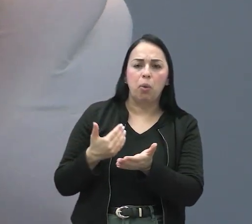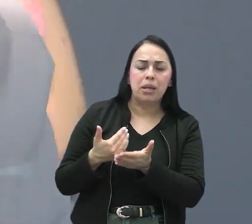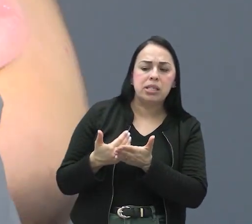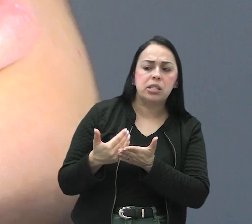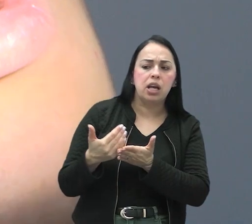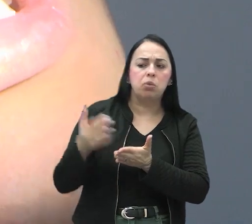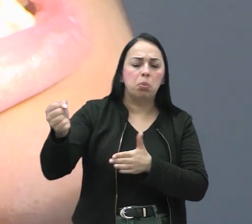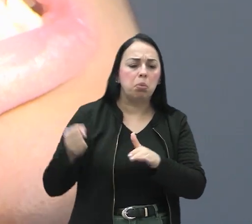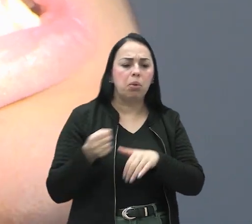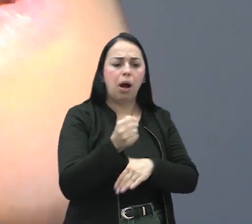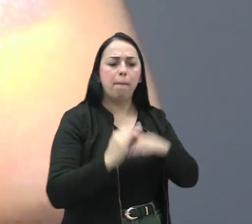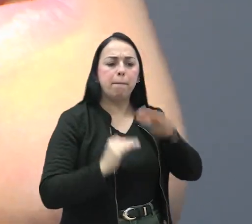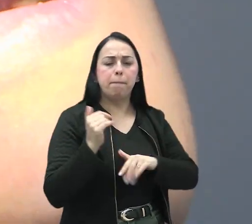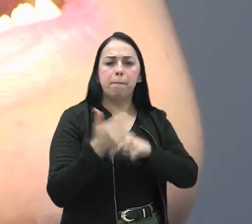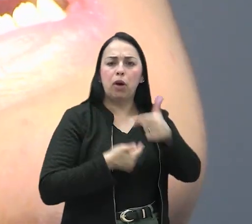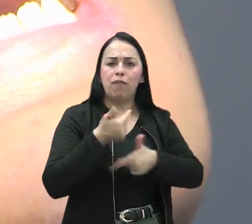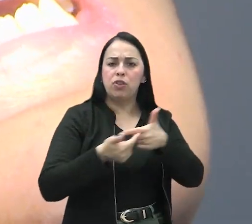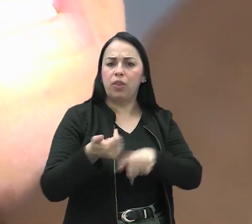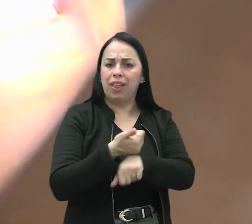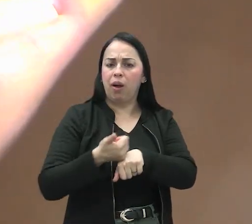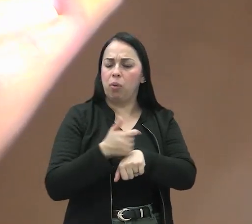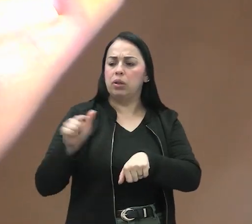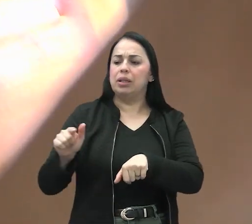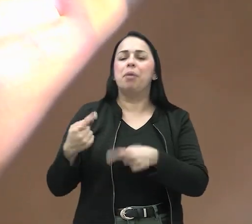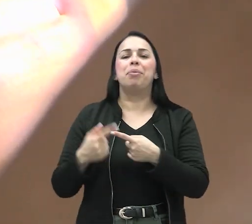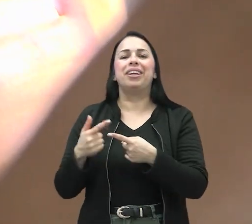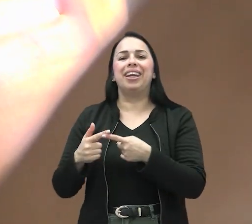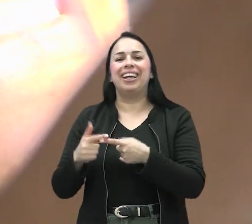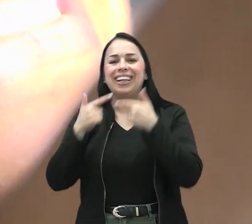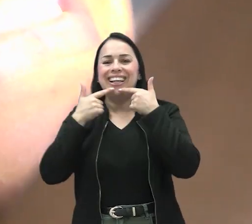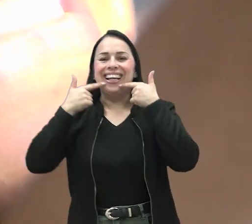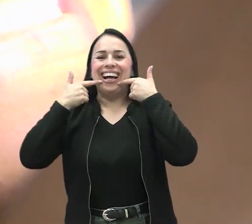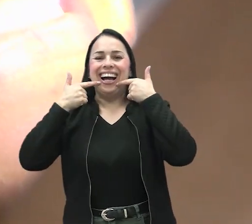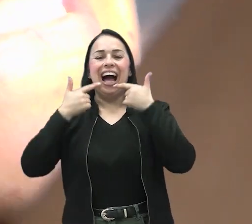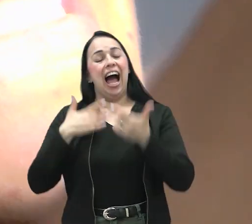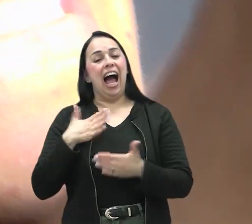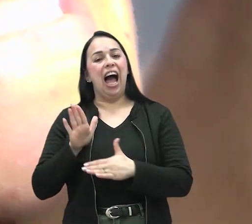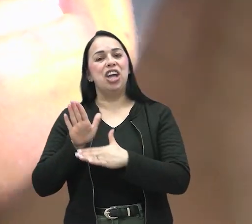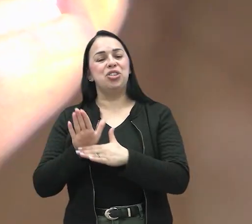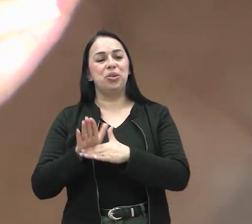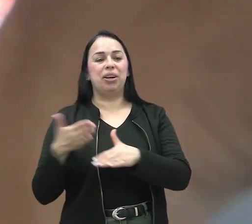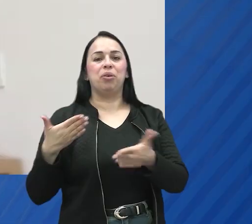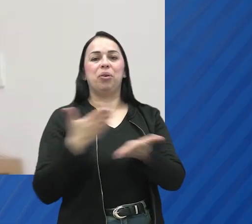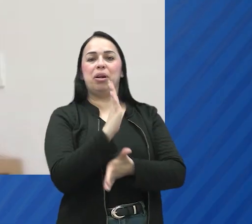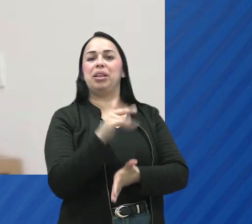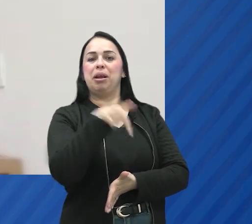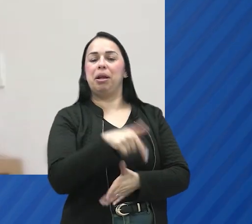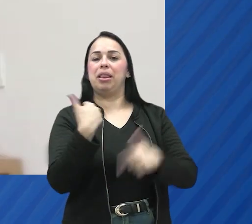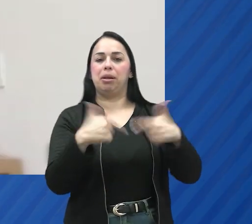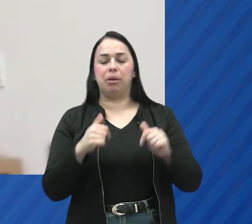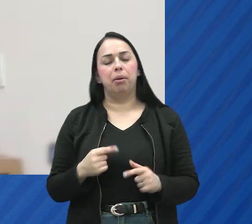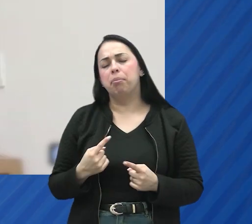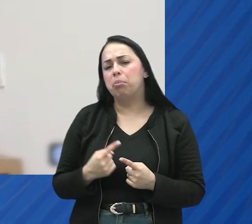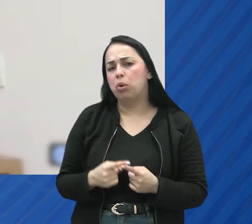de começar a carreira profissional, já que o sorriso impacta diretamente na busca por uma oportunidade. Por que